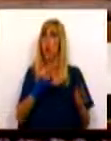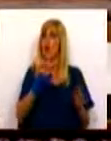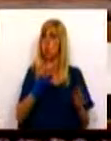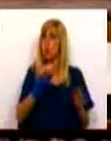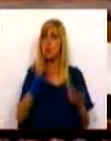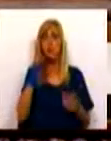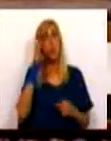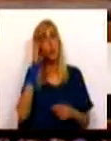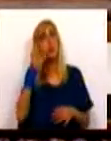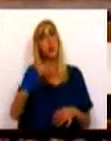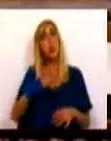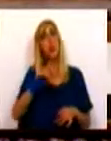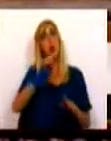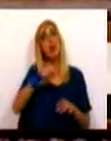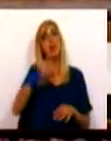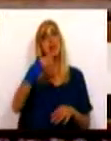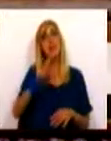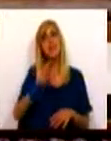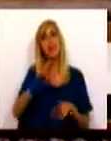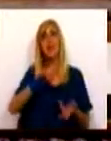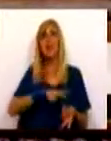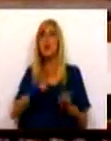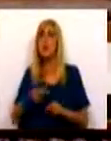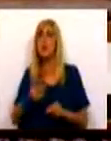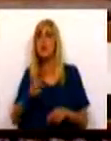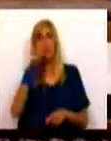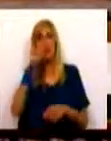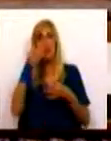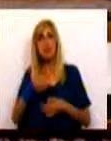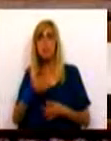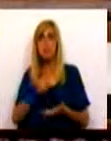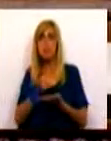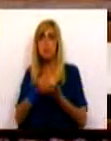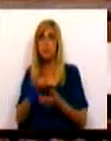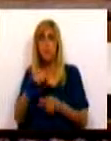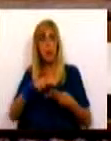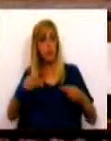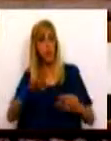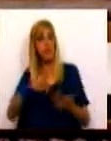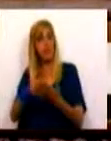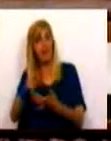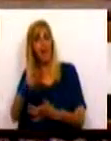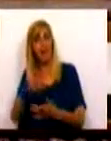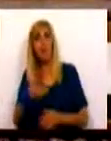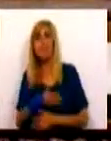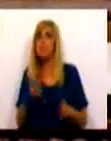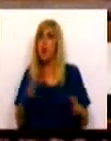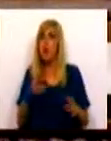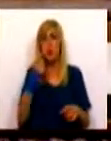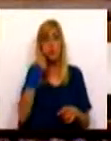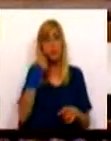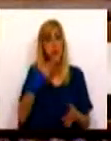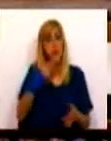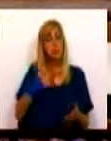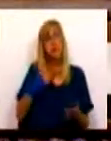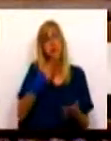1, a linha C, a transferência da garantia de assistência a banhistas para a esfera municipal, que com maior conhecimento das